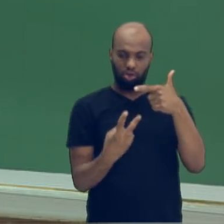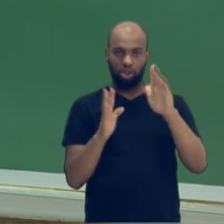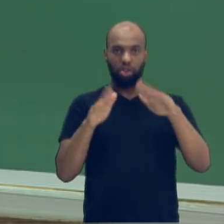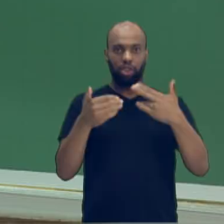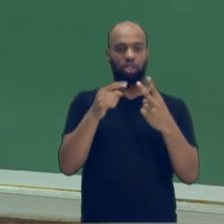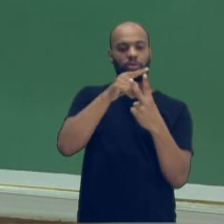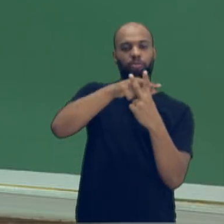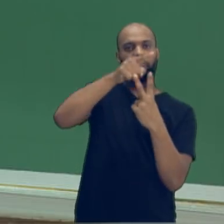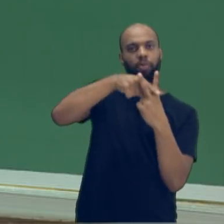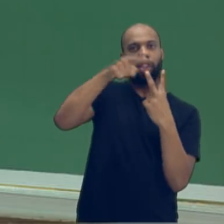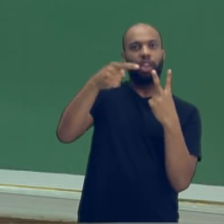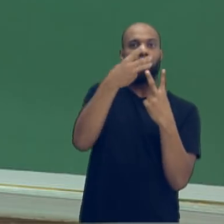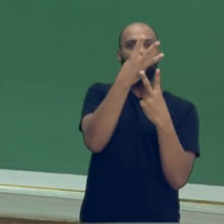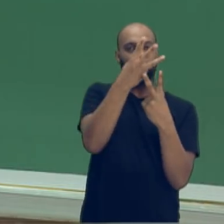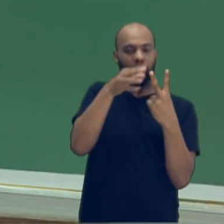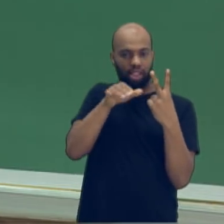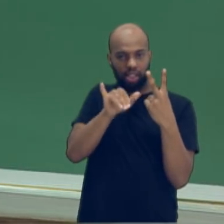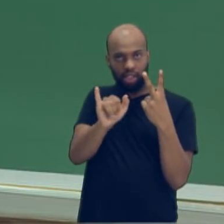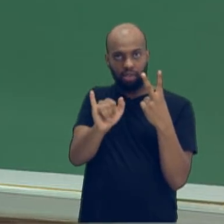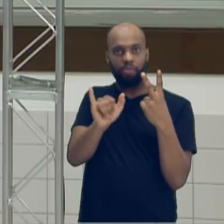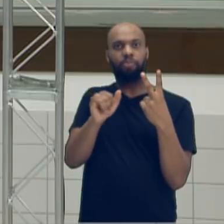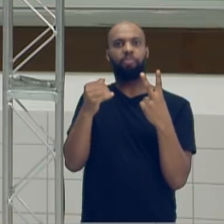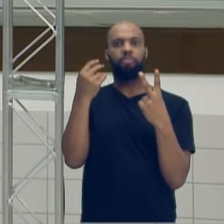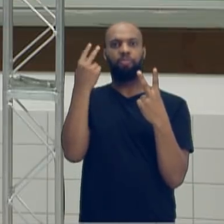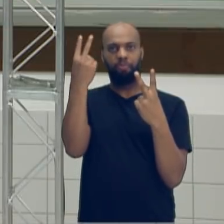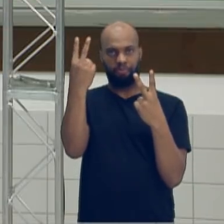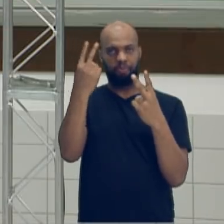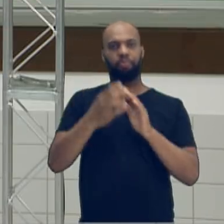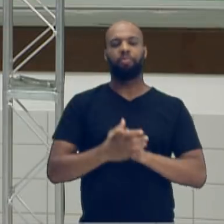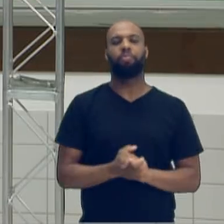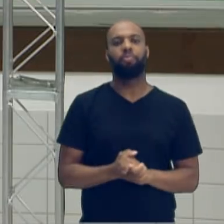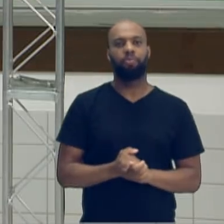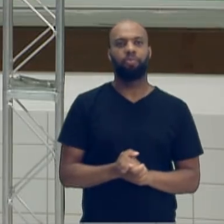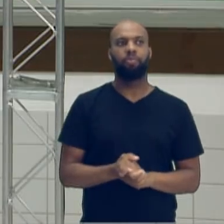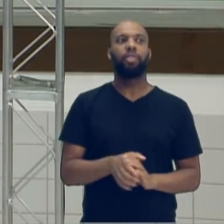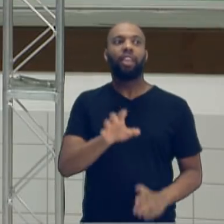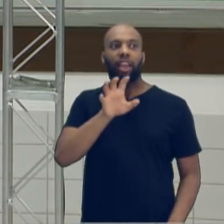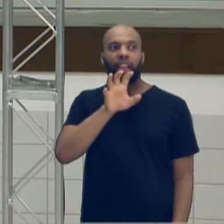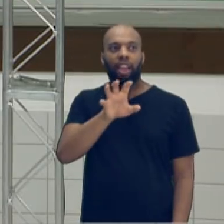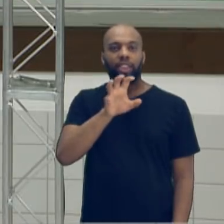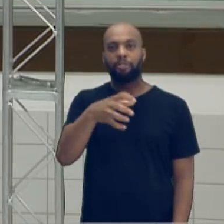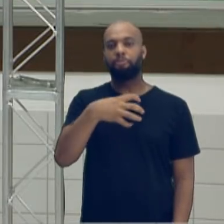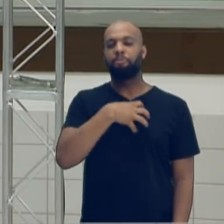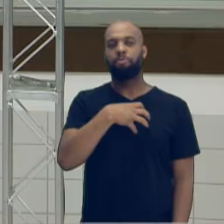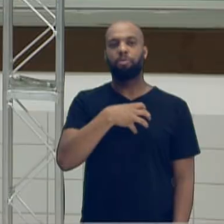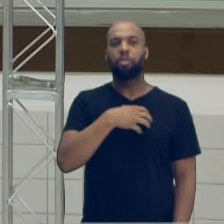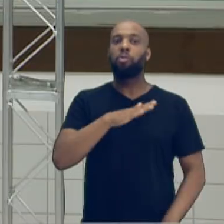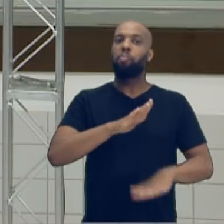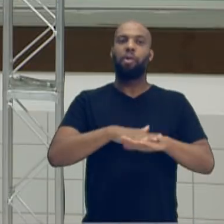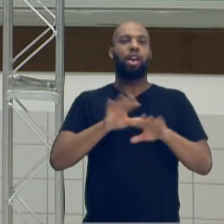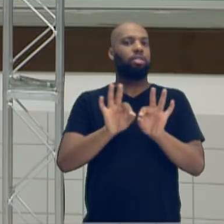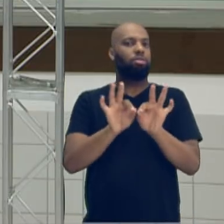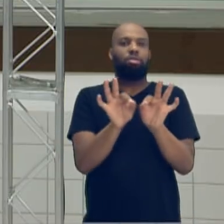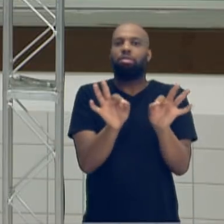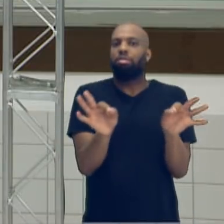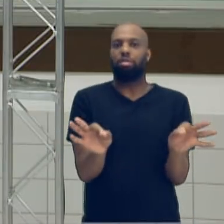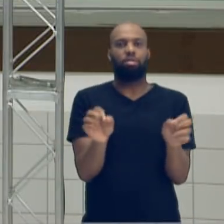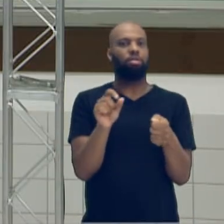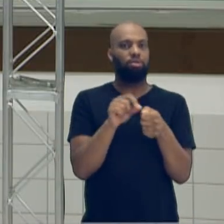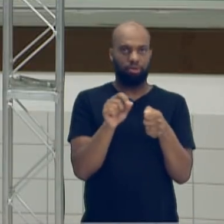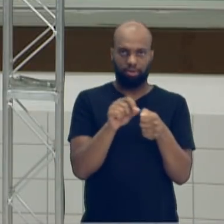raiz cúbica de y elevado ao quadrado. Né? Nós temos aqui a forma mais